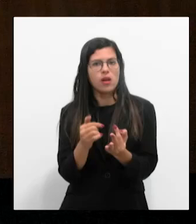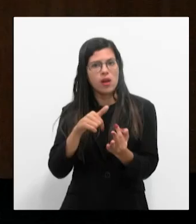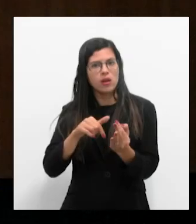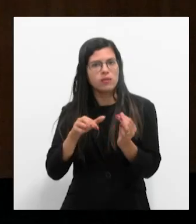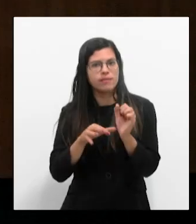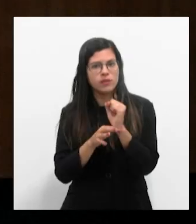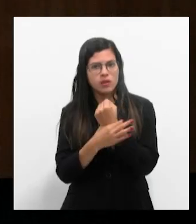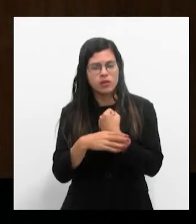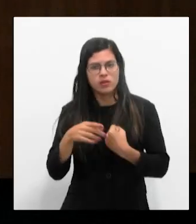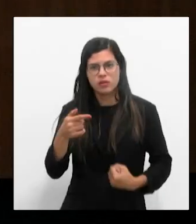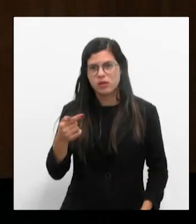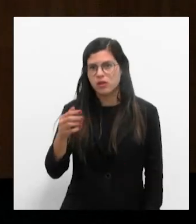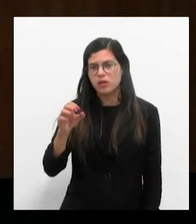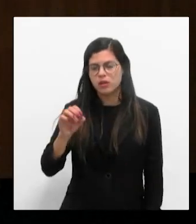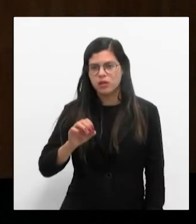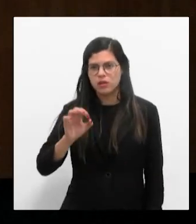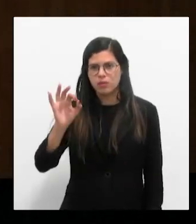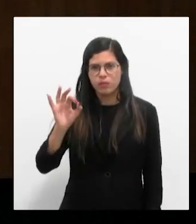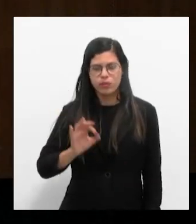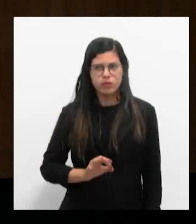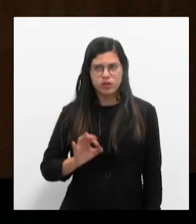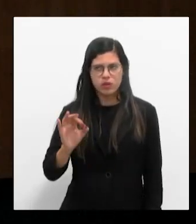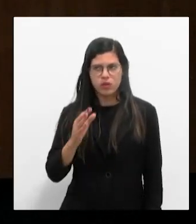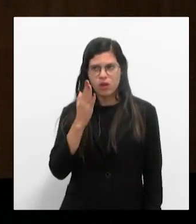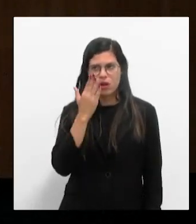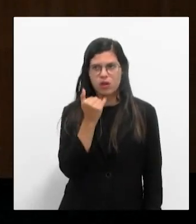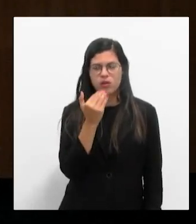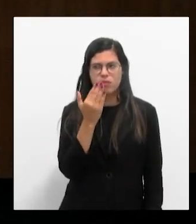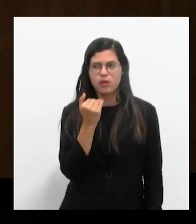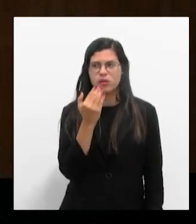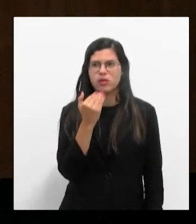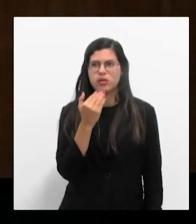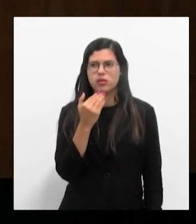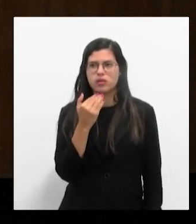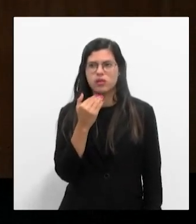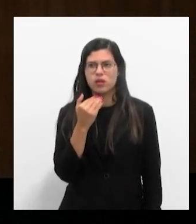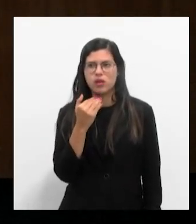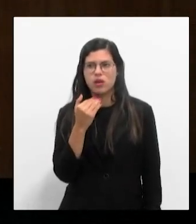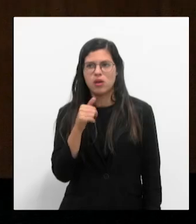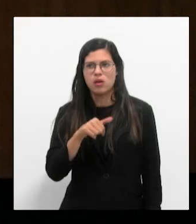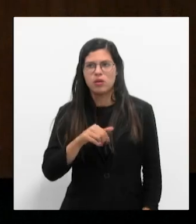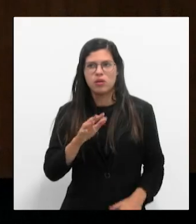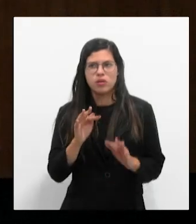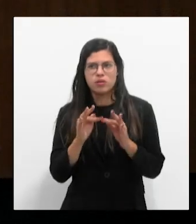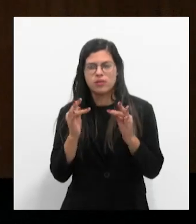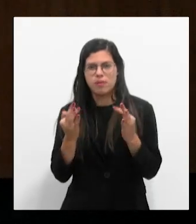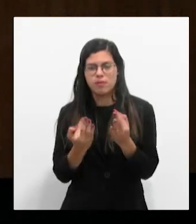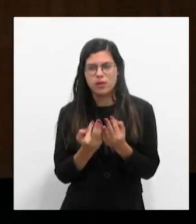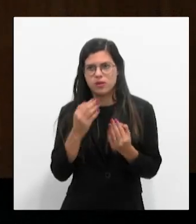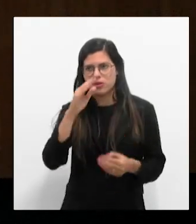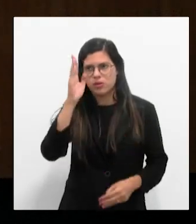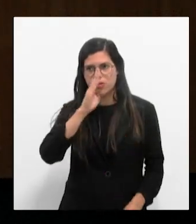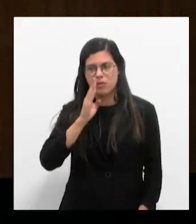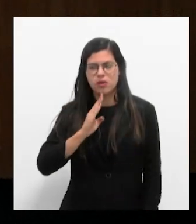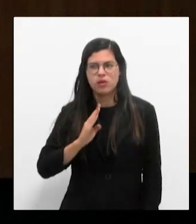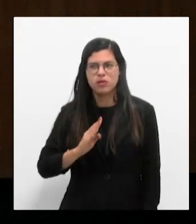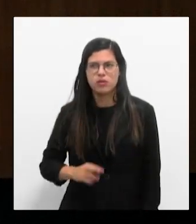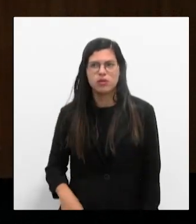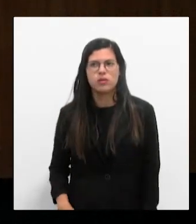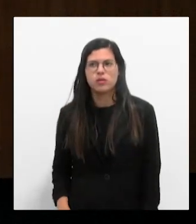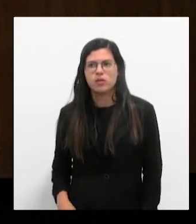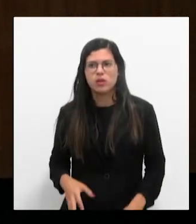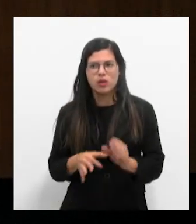garante 70% da alimentação no prato das famílias brasileiras e quem